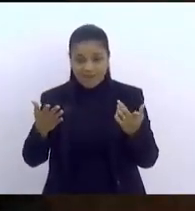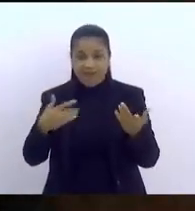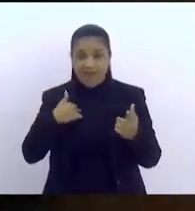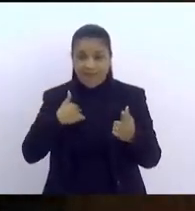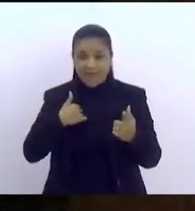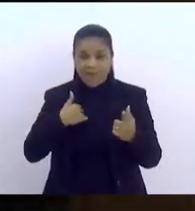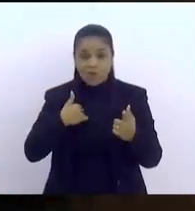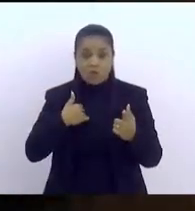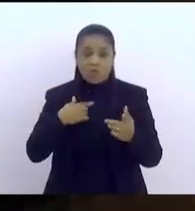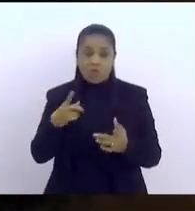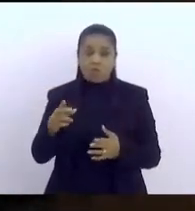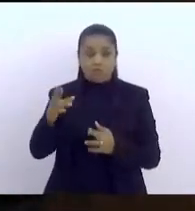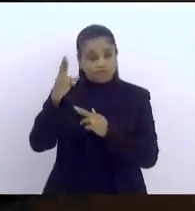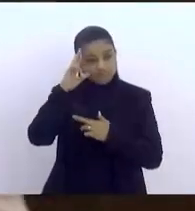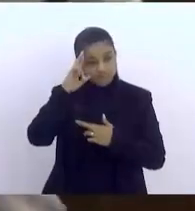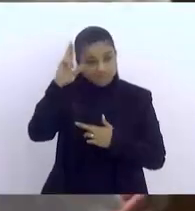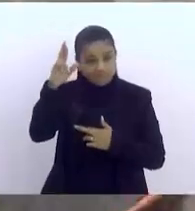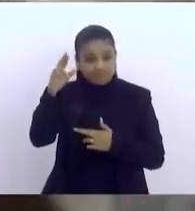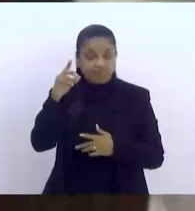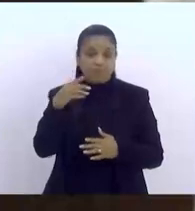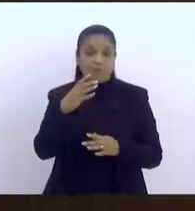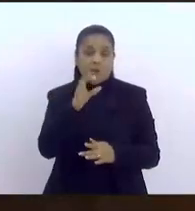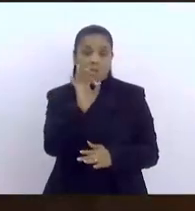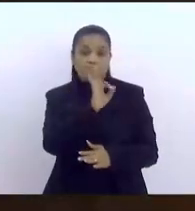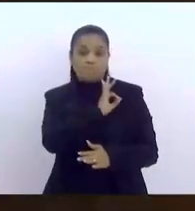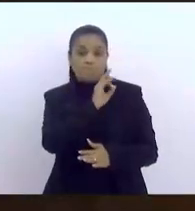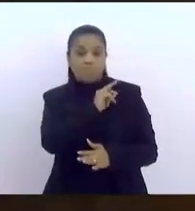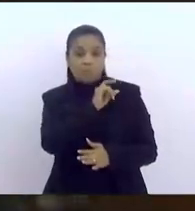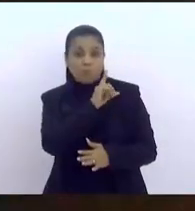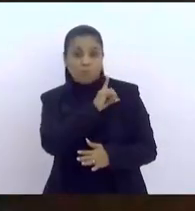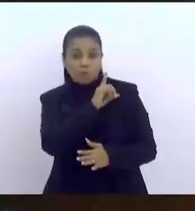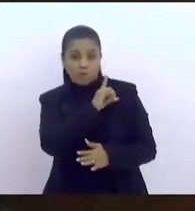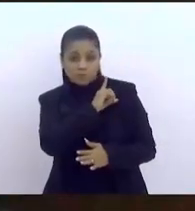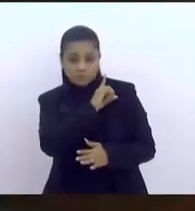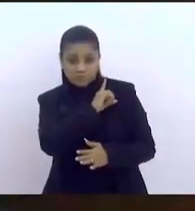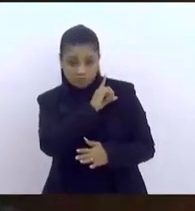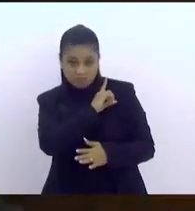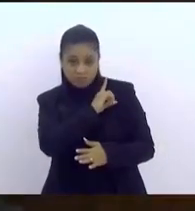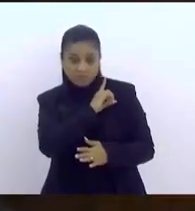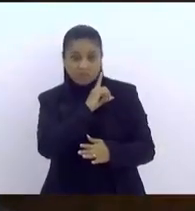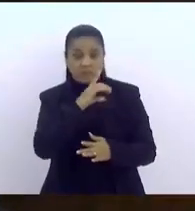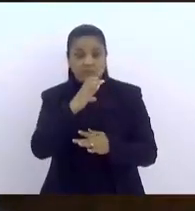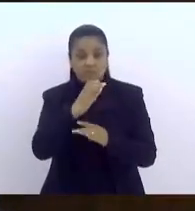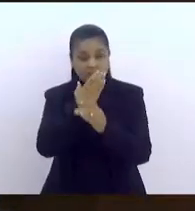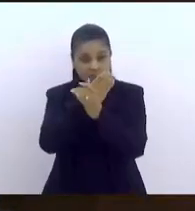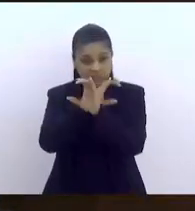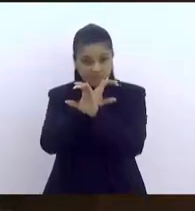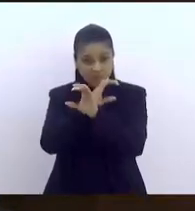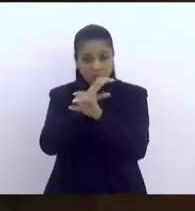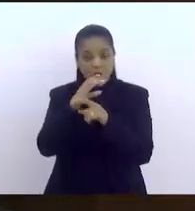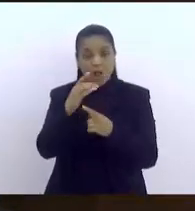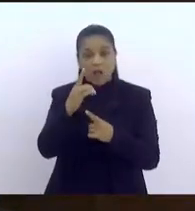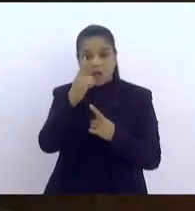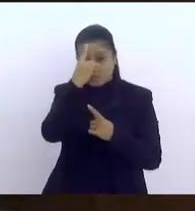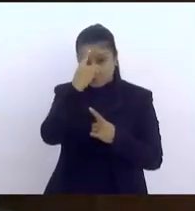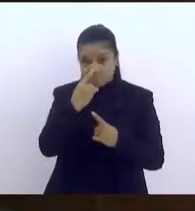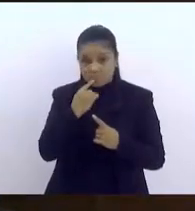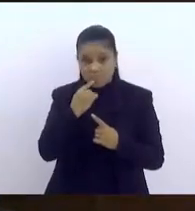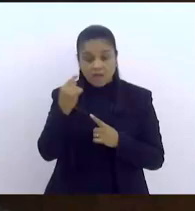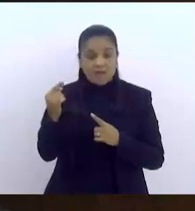não admiti as cenas que foram realizadas em Copacabana. A 12ª